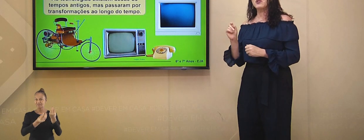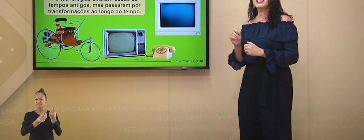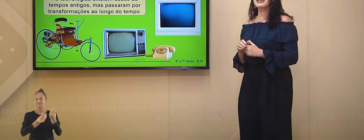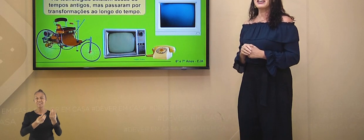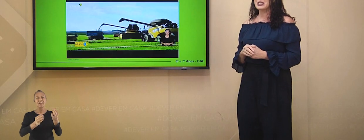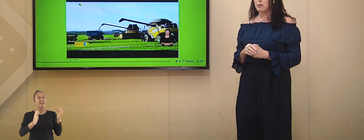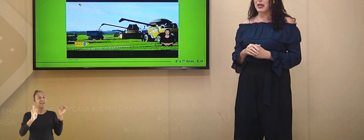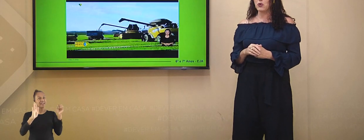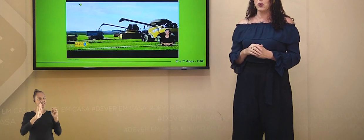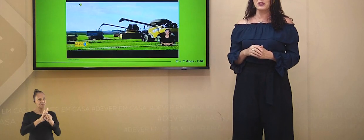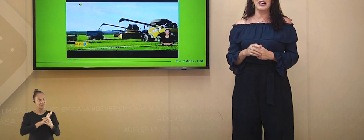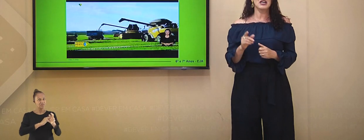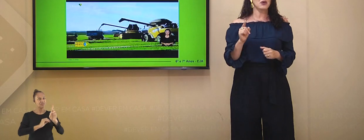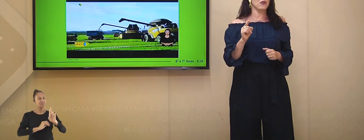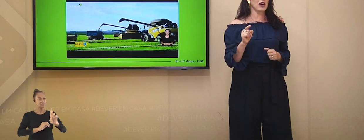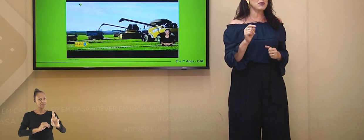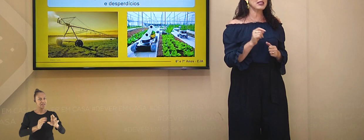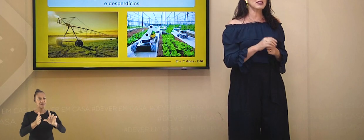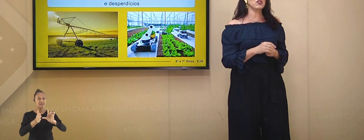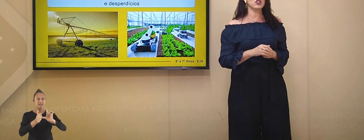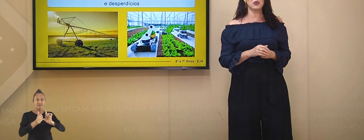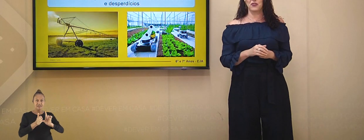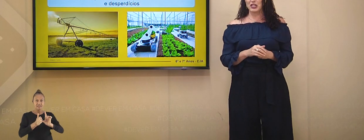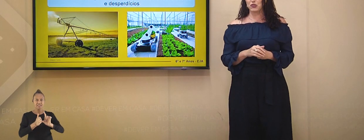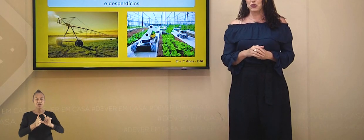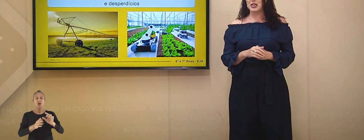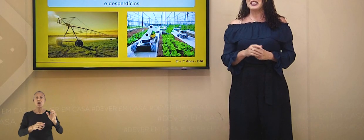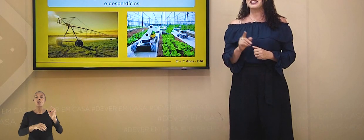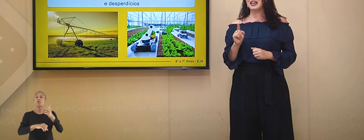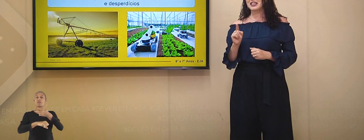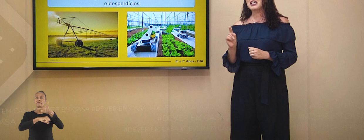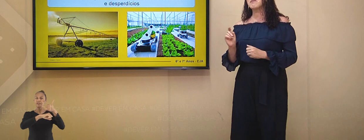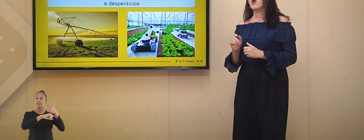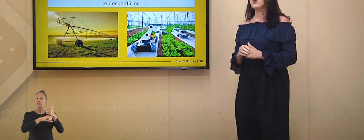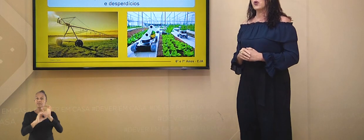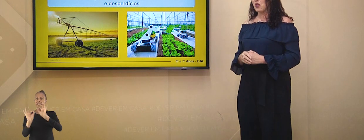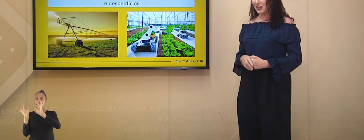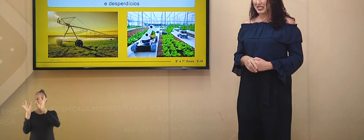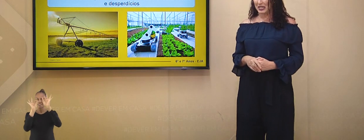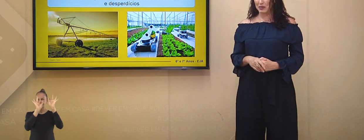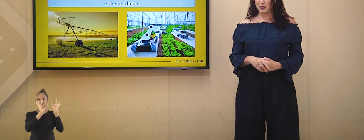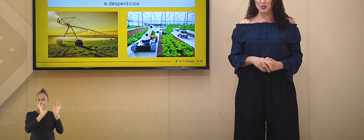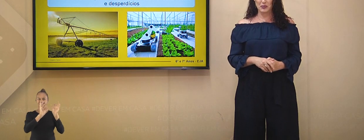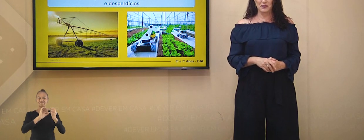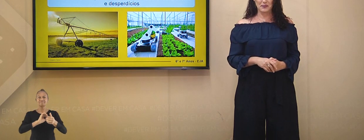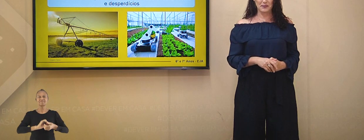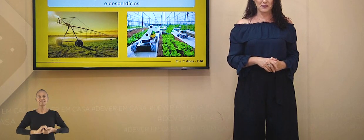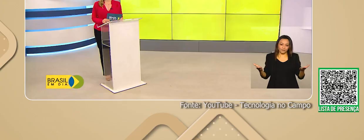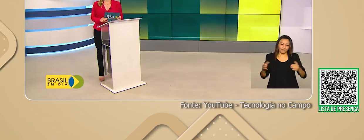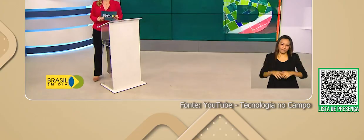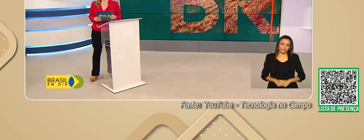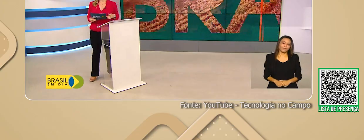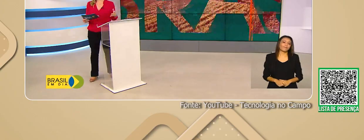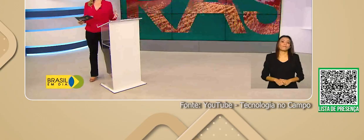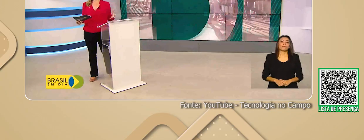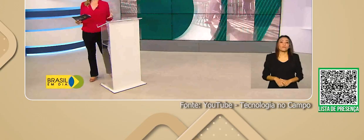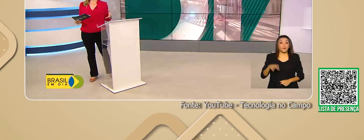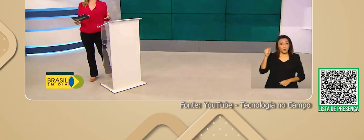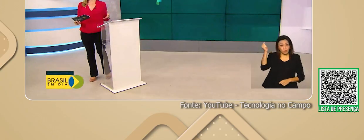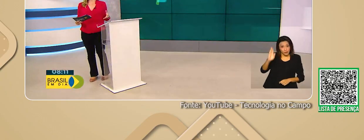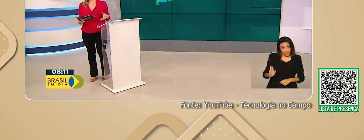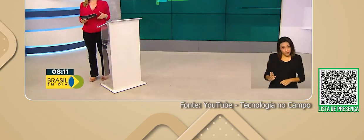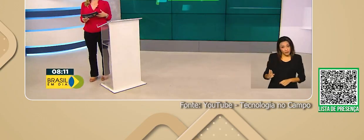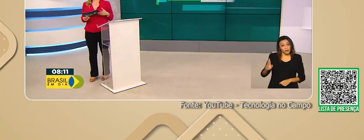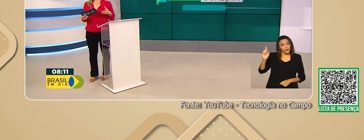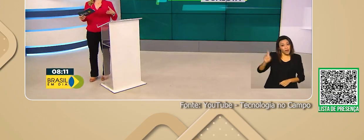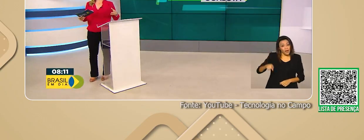Para responder a essa pergunta, vamos assistir um vídeo e daqui a pouco conversamos. O Brasil é